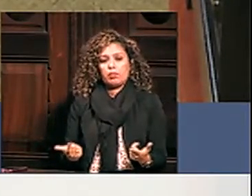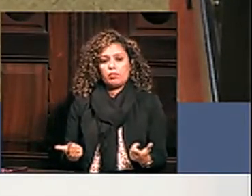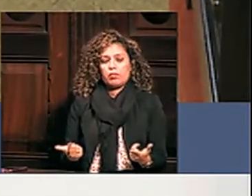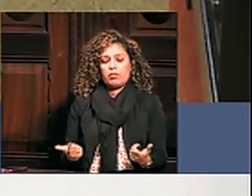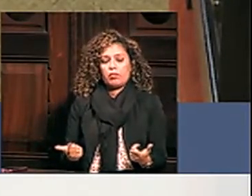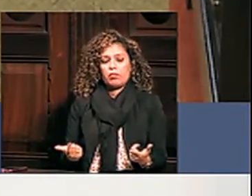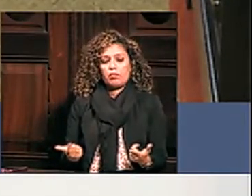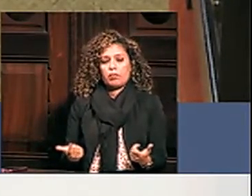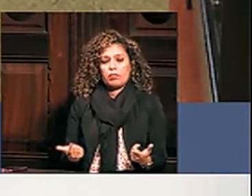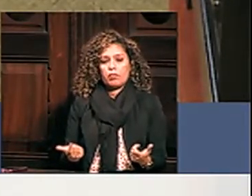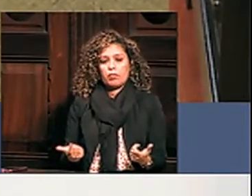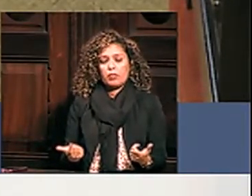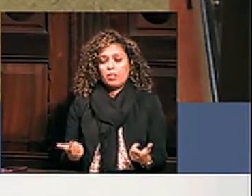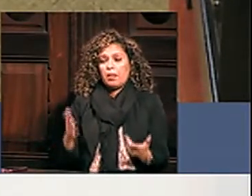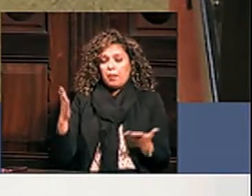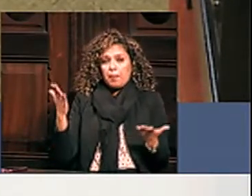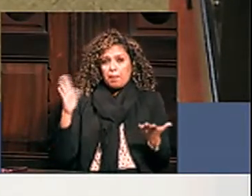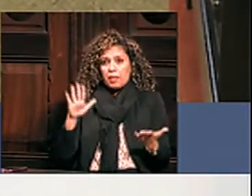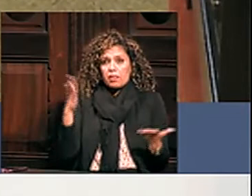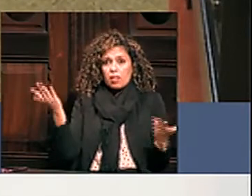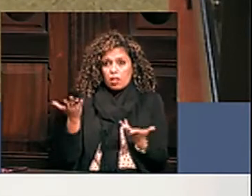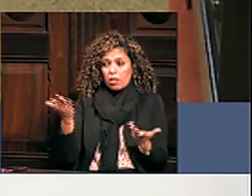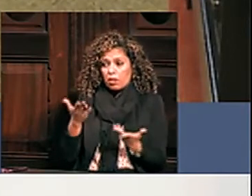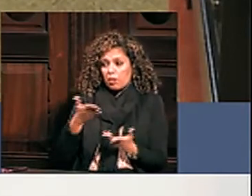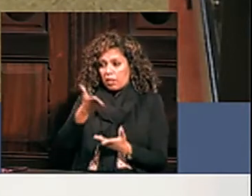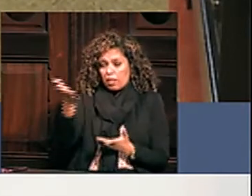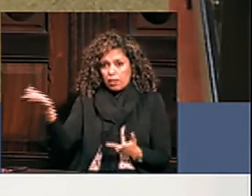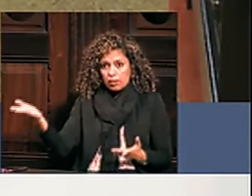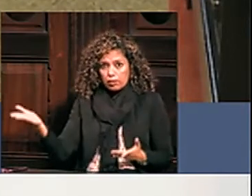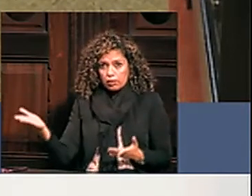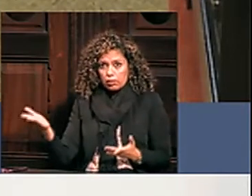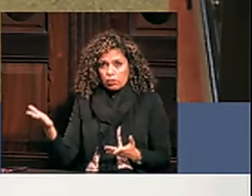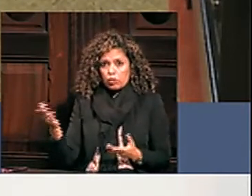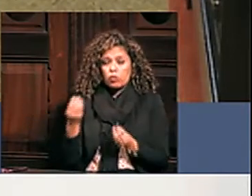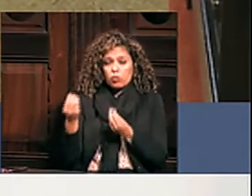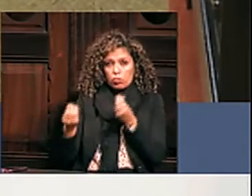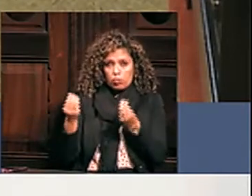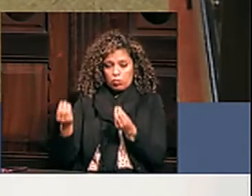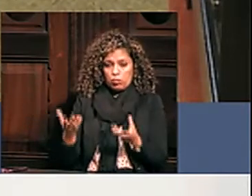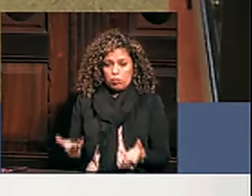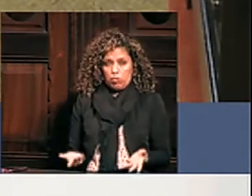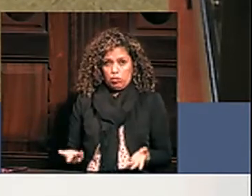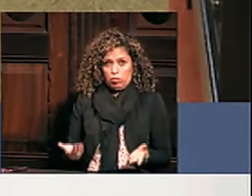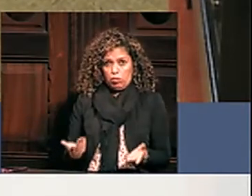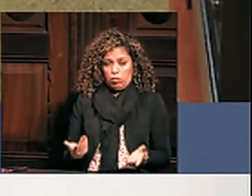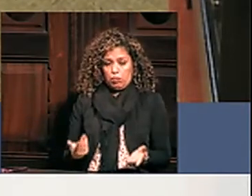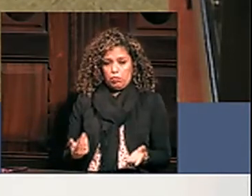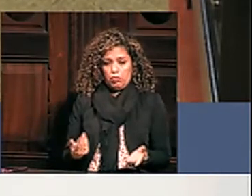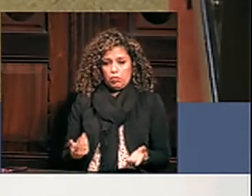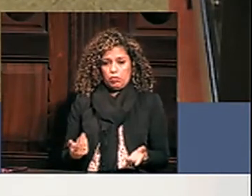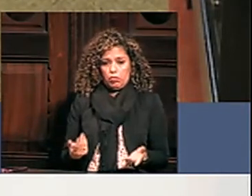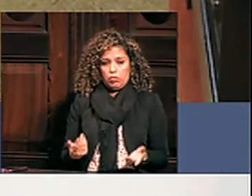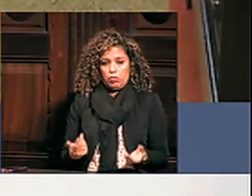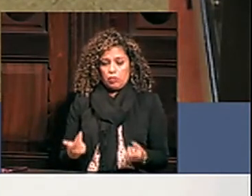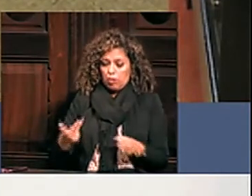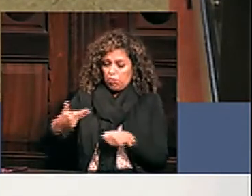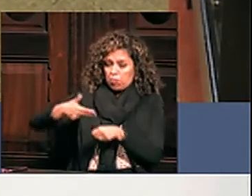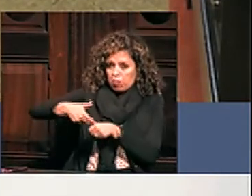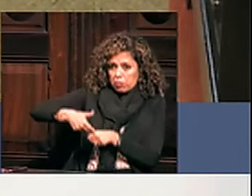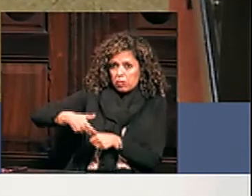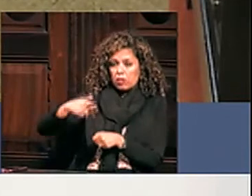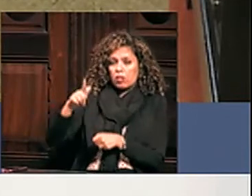eles transitar de ônibus. Então, o combustível, e aí a